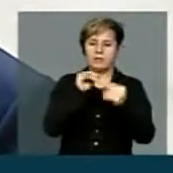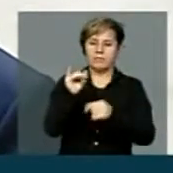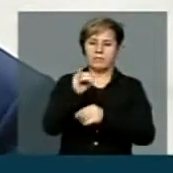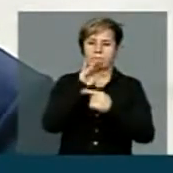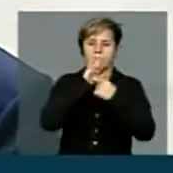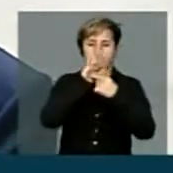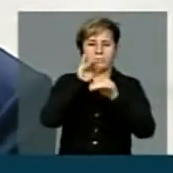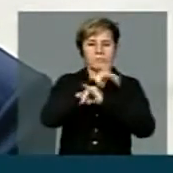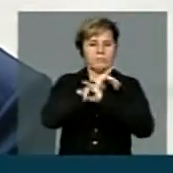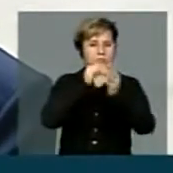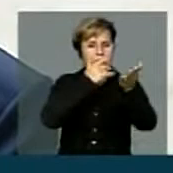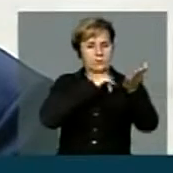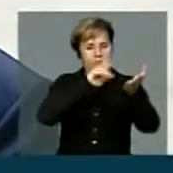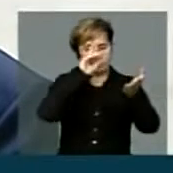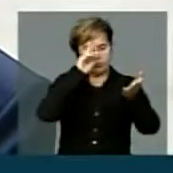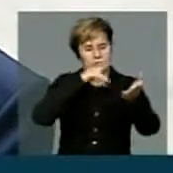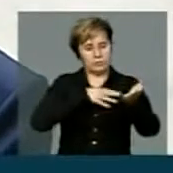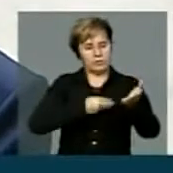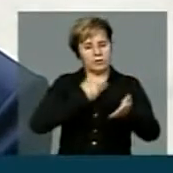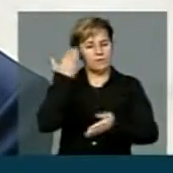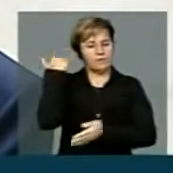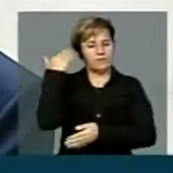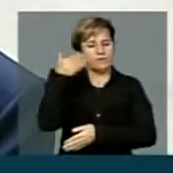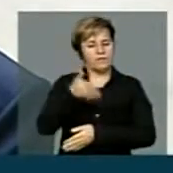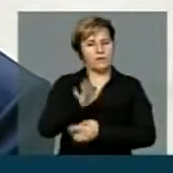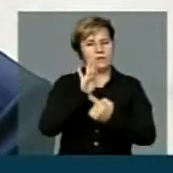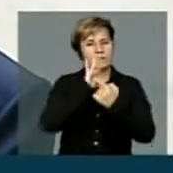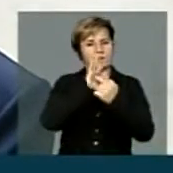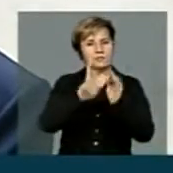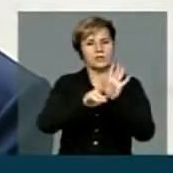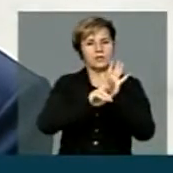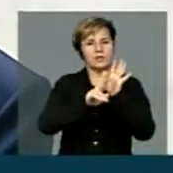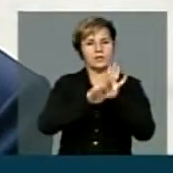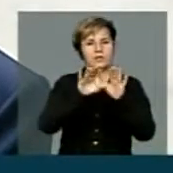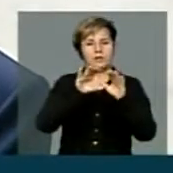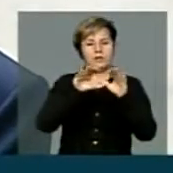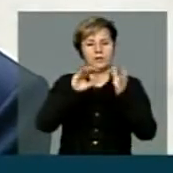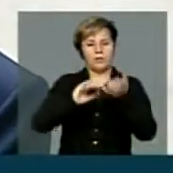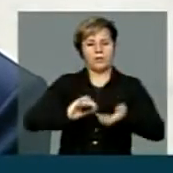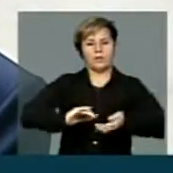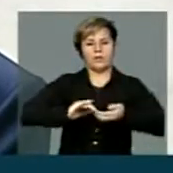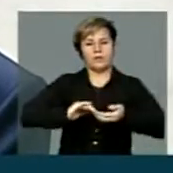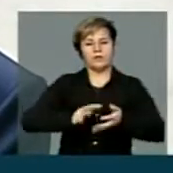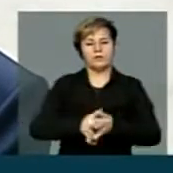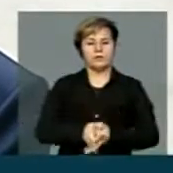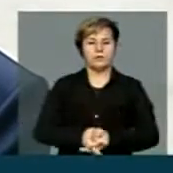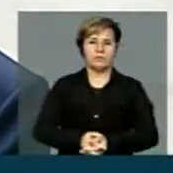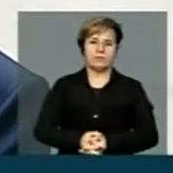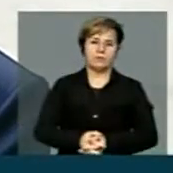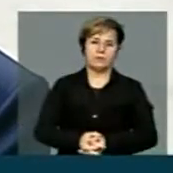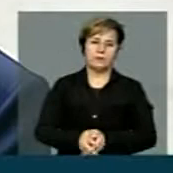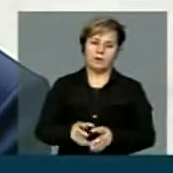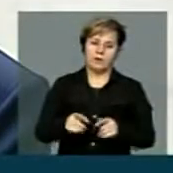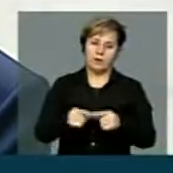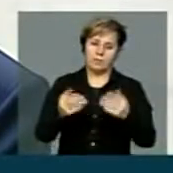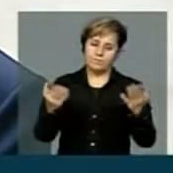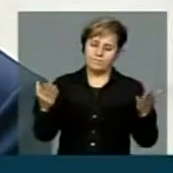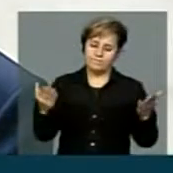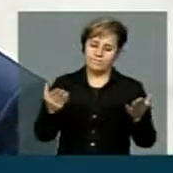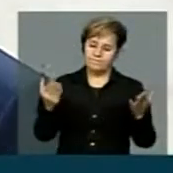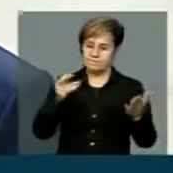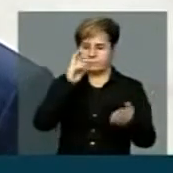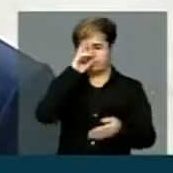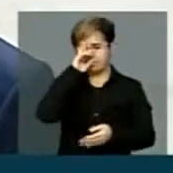a que Vossa Excelência esteve presente representando o Congresso Nacional. Agora, Vossa Excelência, que conhece